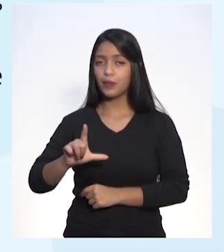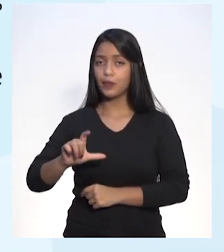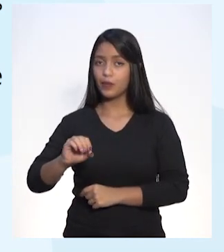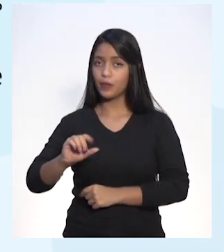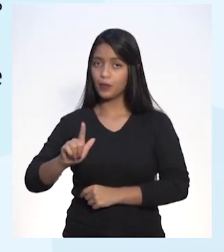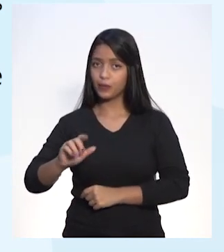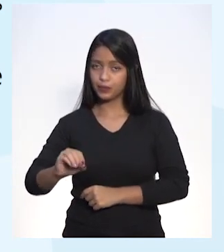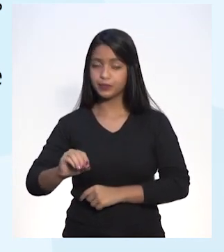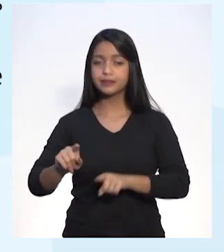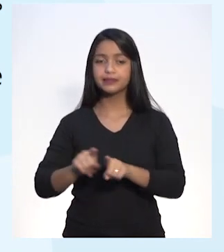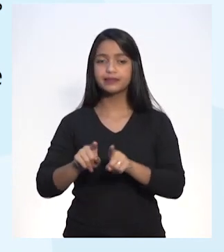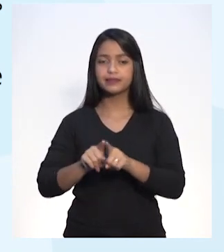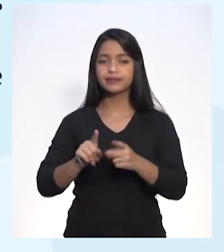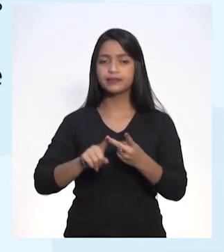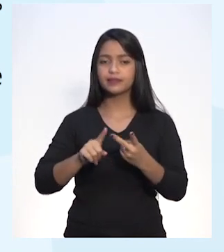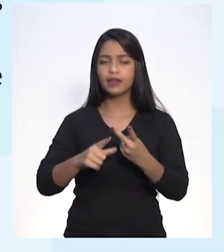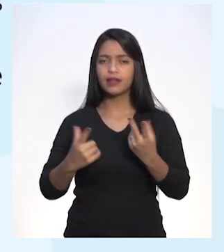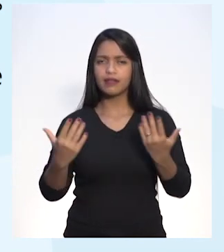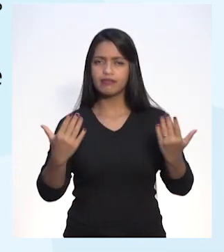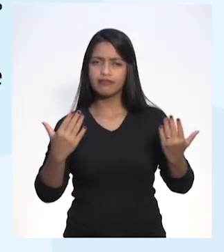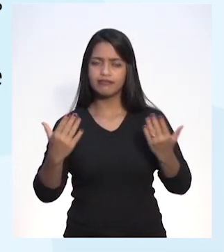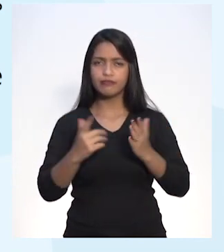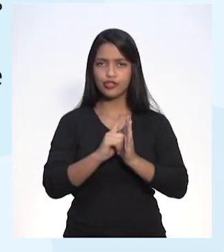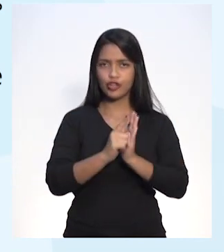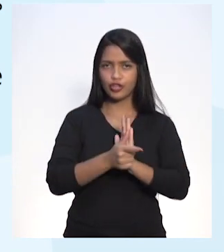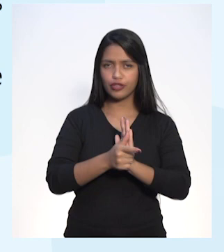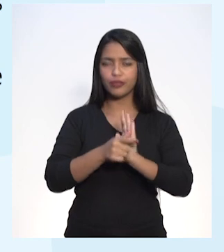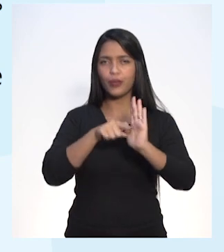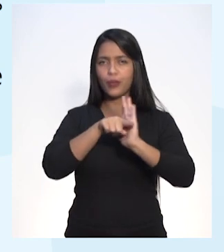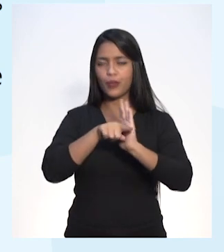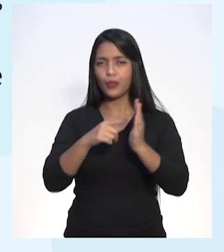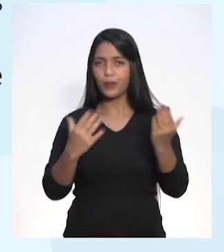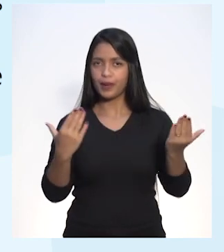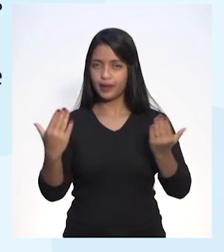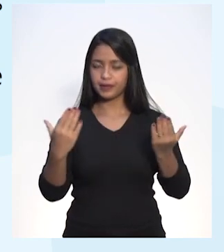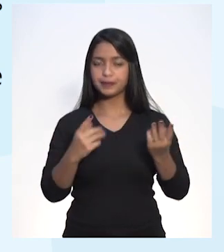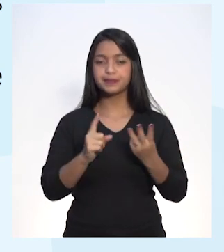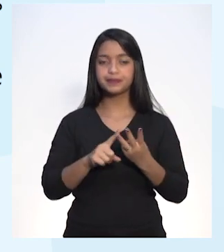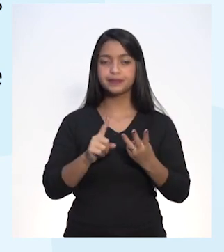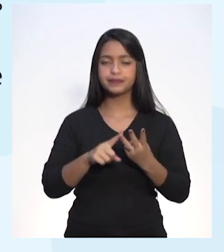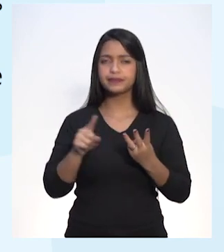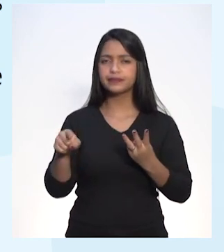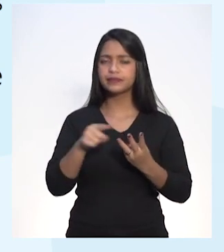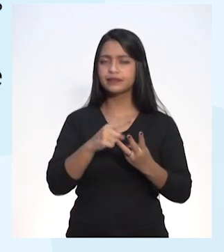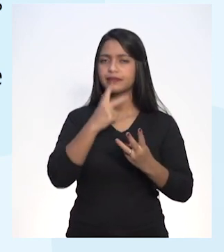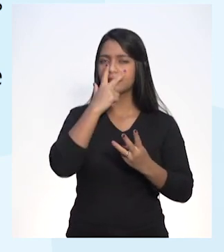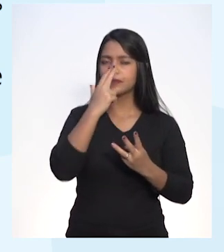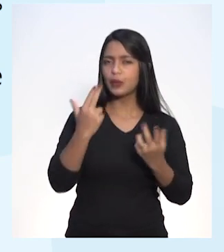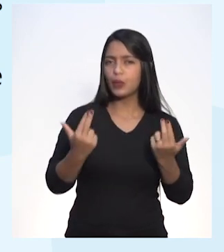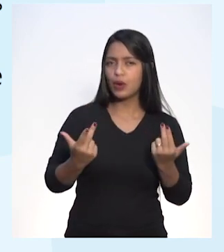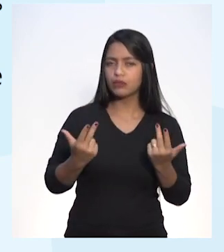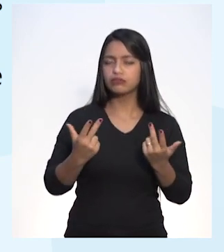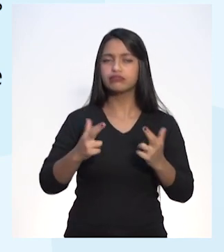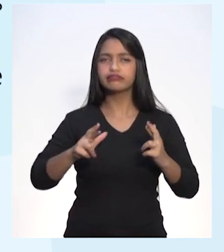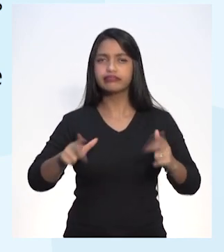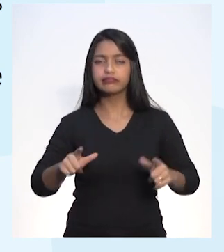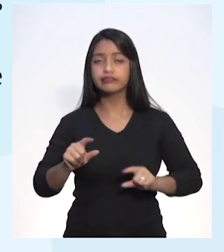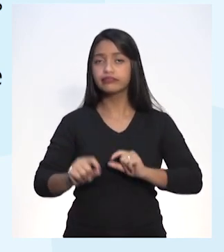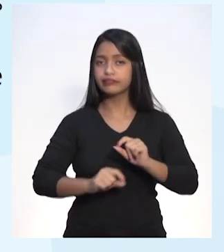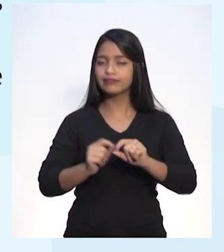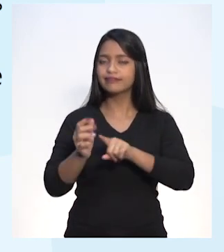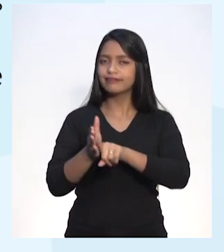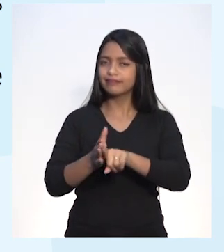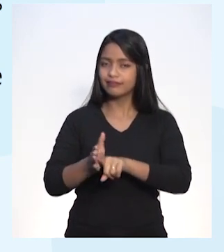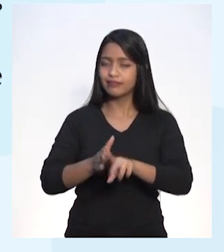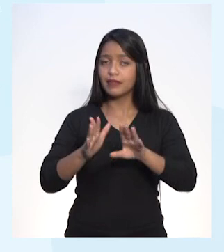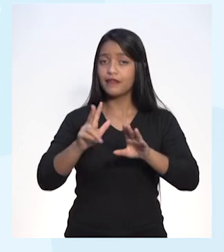pela mensagem que os professores mandam. E, assim, a gente lê tudo que vocês escrevem, né, Andréia? Então, assim, esse amor tem